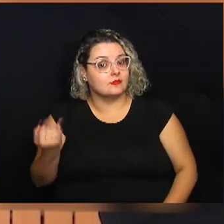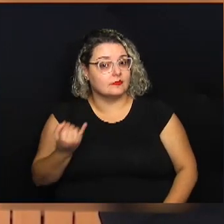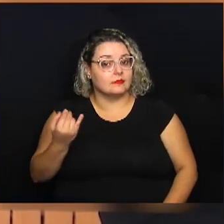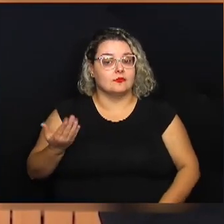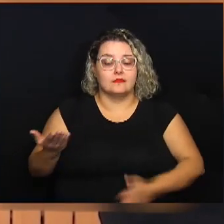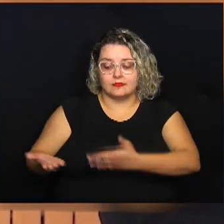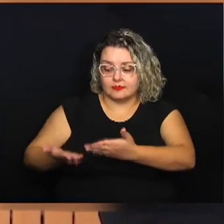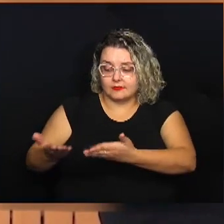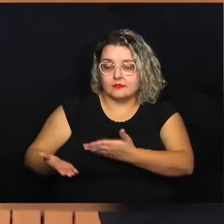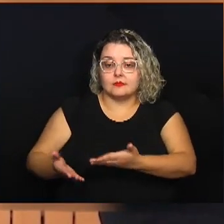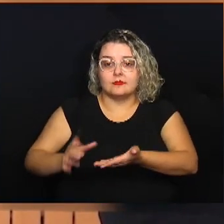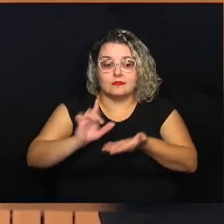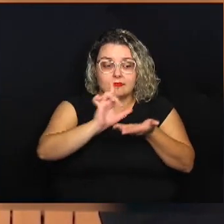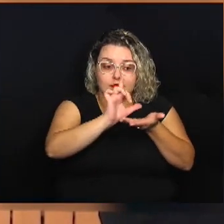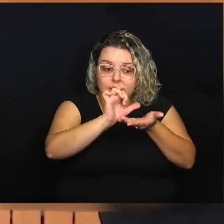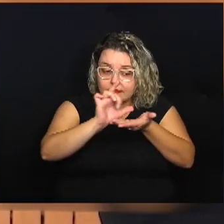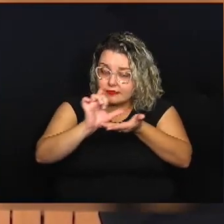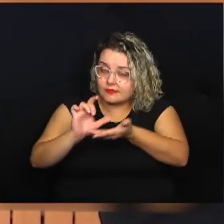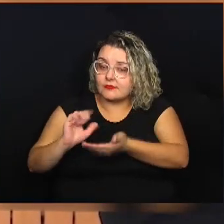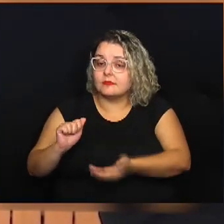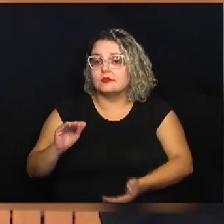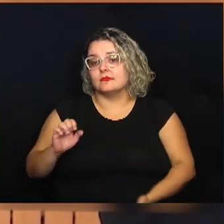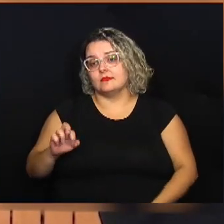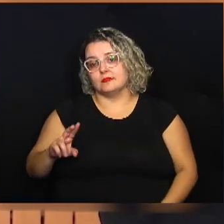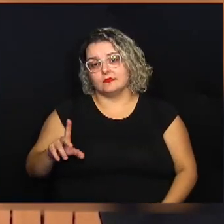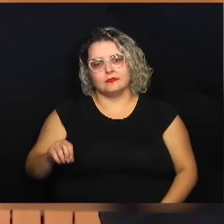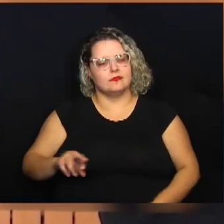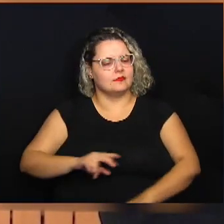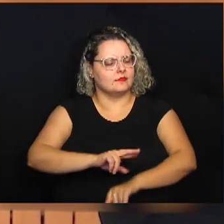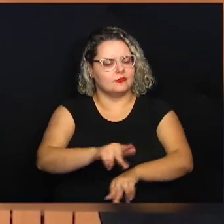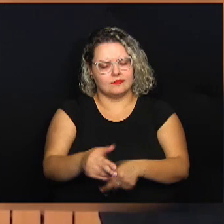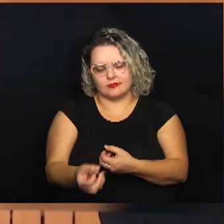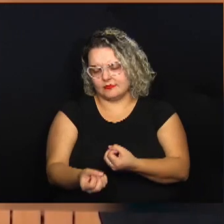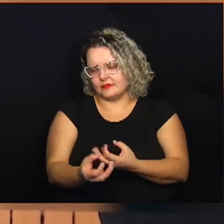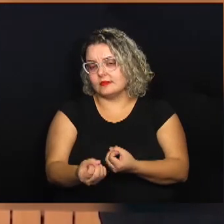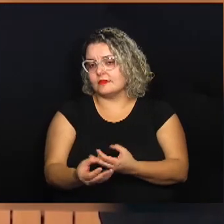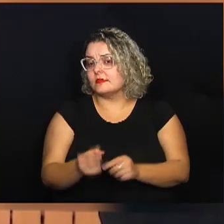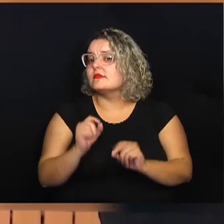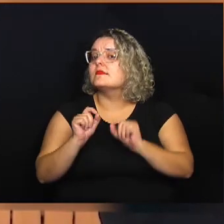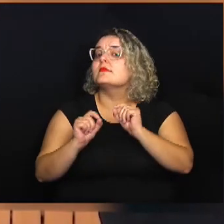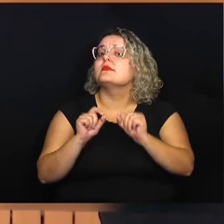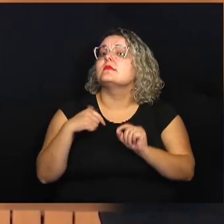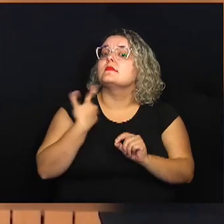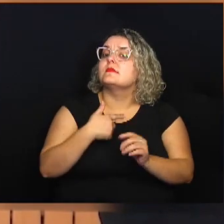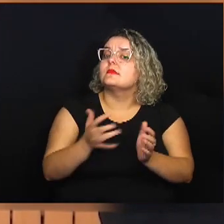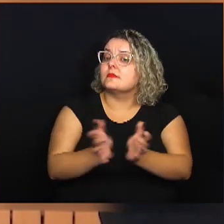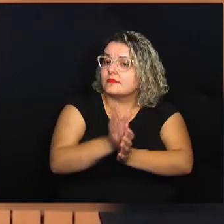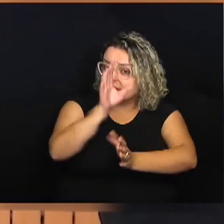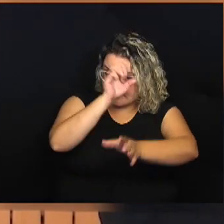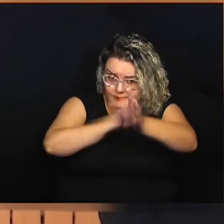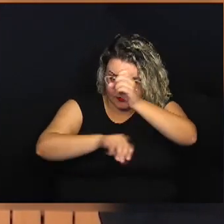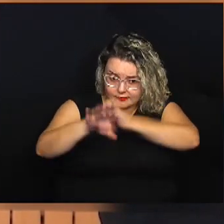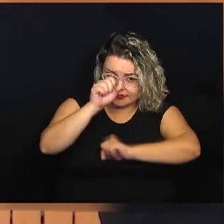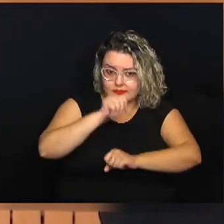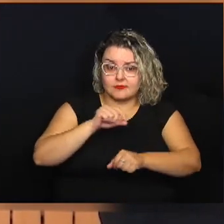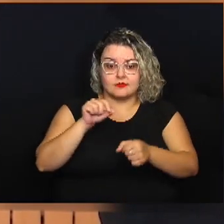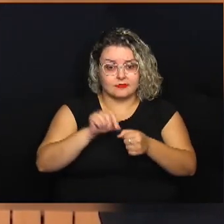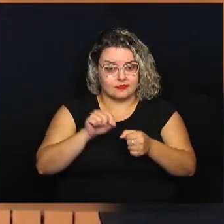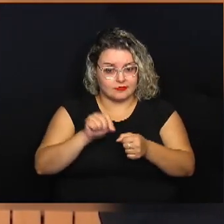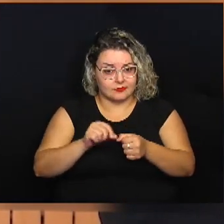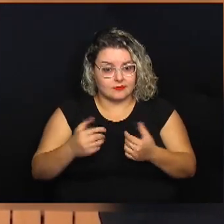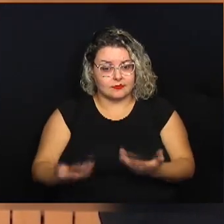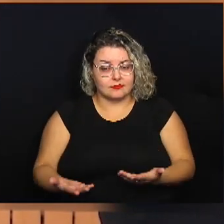As imagens desse acervo contêm muita informação do que a nossa classe aprendeu a fazer, dos